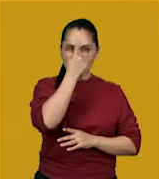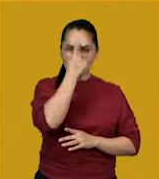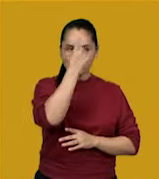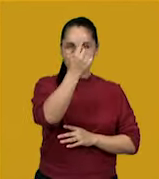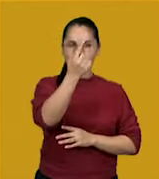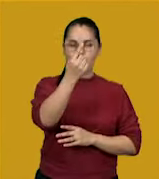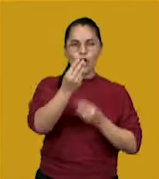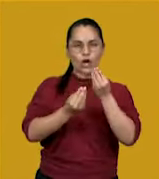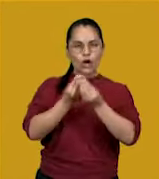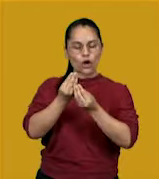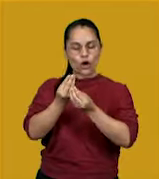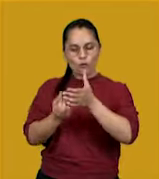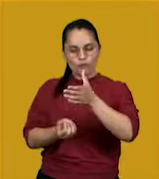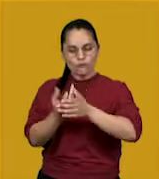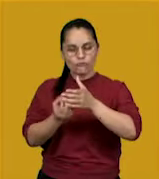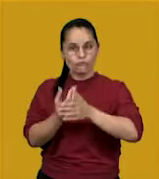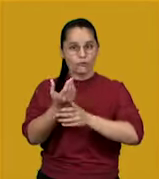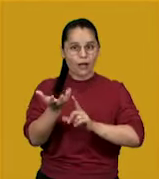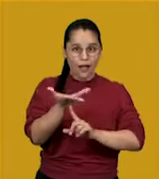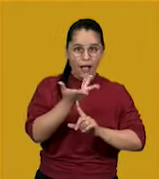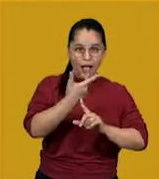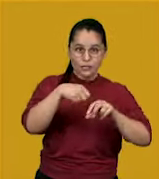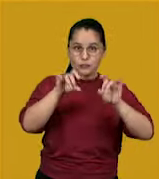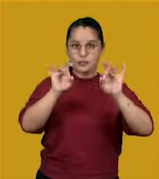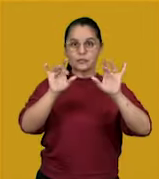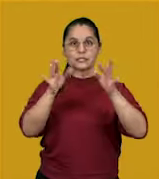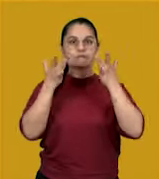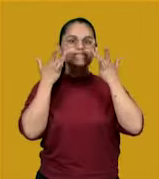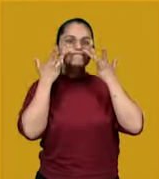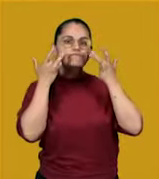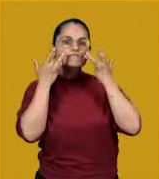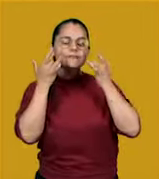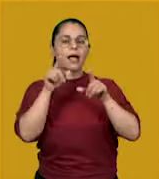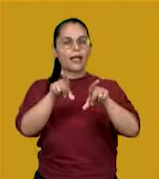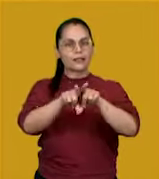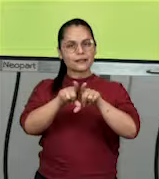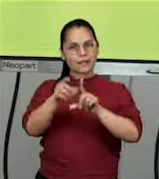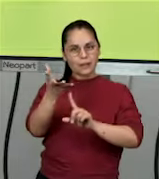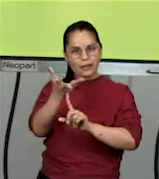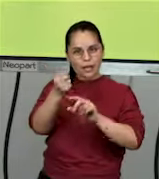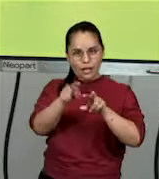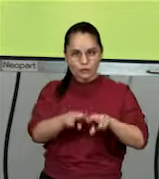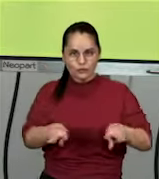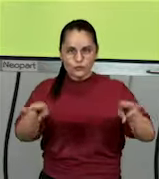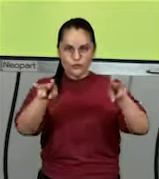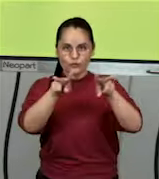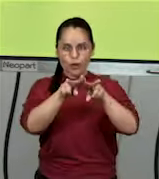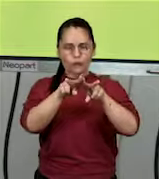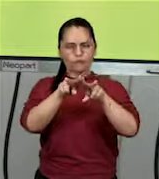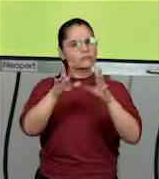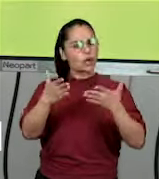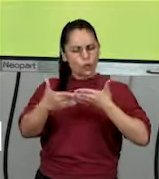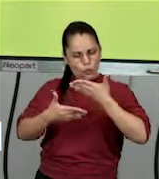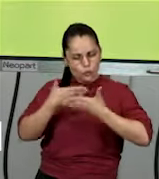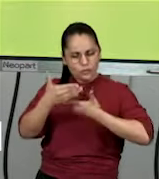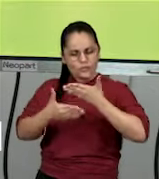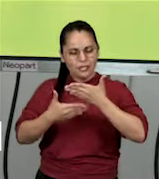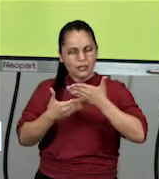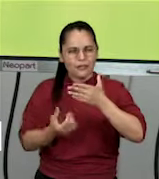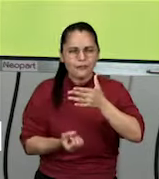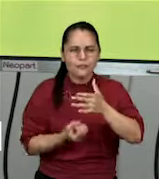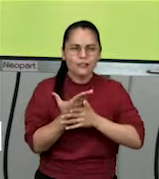arte, mais especificamente no teatro e nas artes visuais. O processo criativo, ele se faz assim